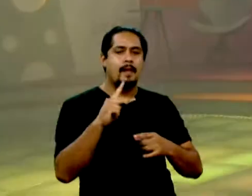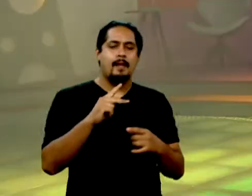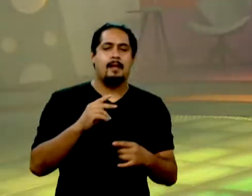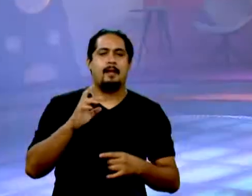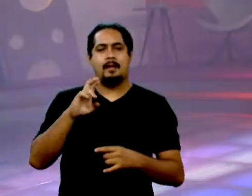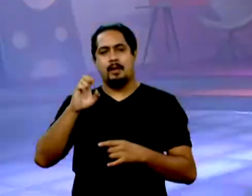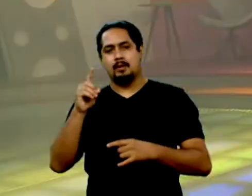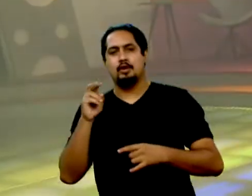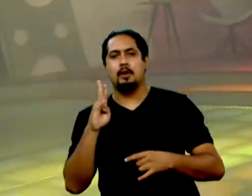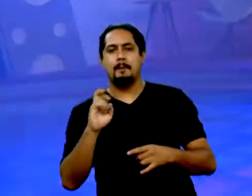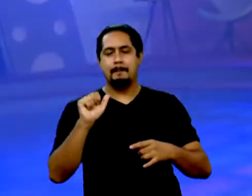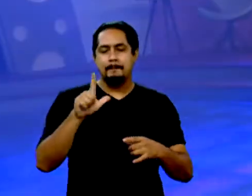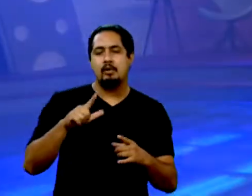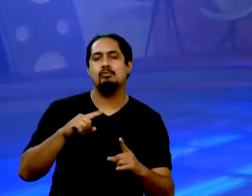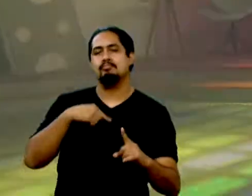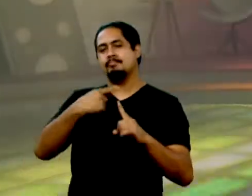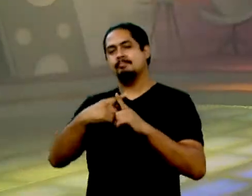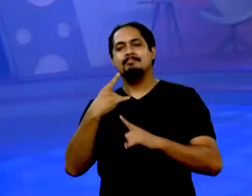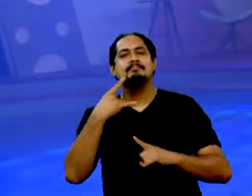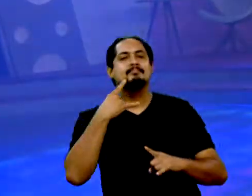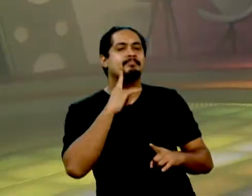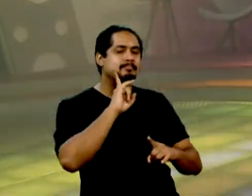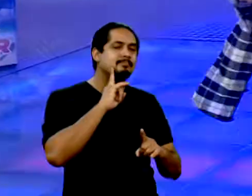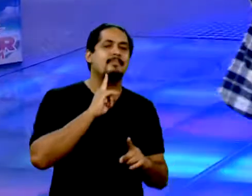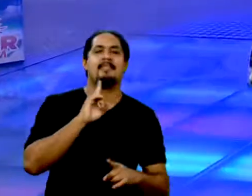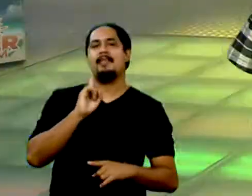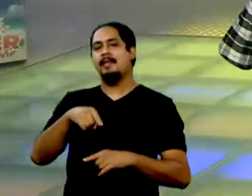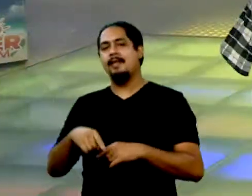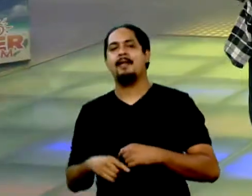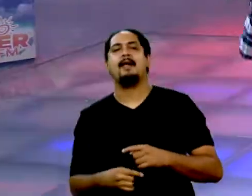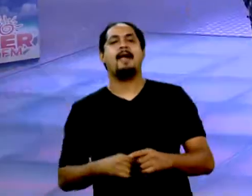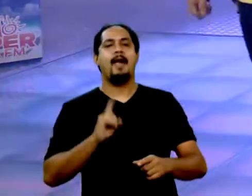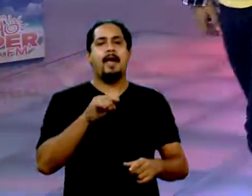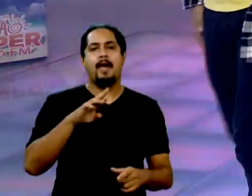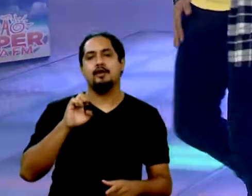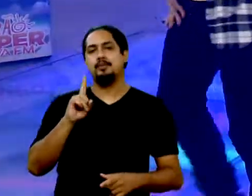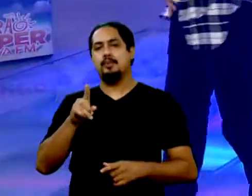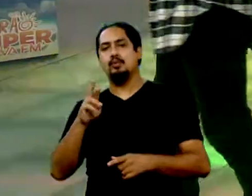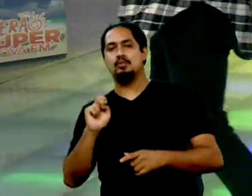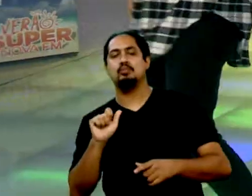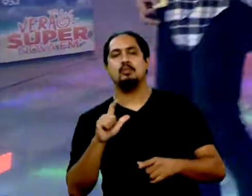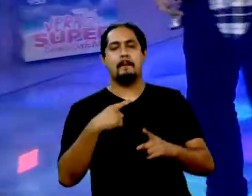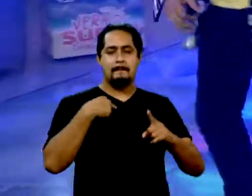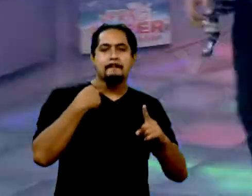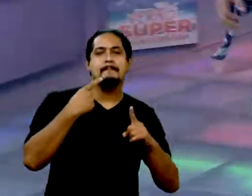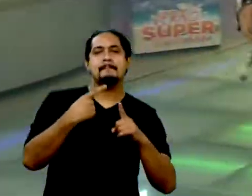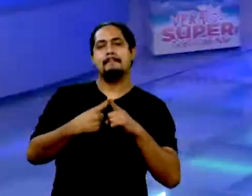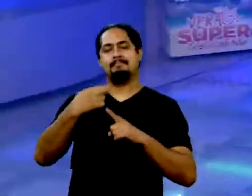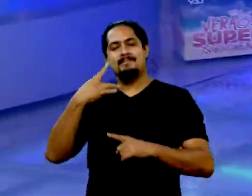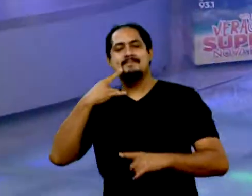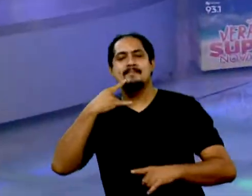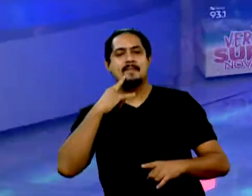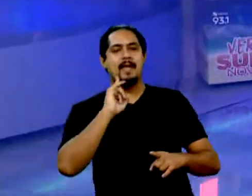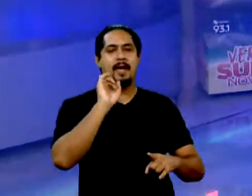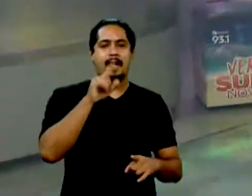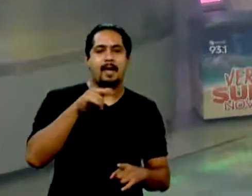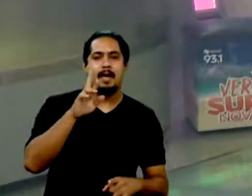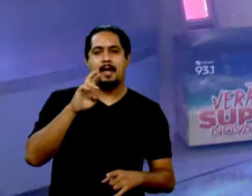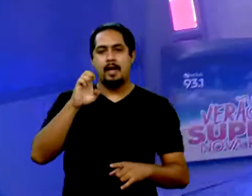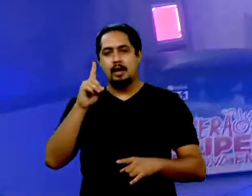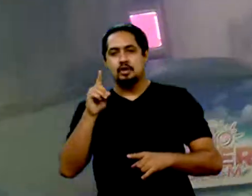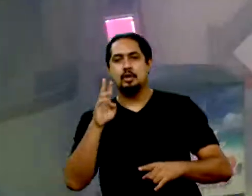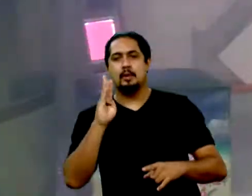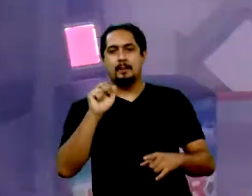de paparararara. É de buco, é de paparararara. É de buco, é de paparararara. É